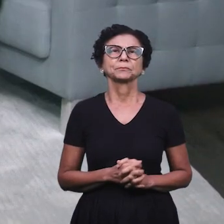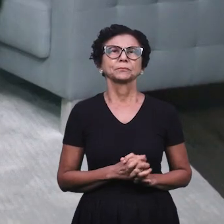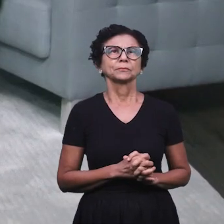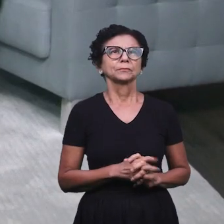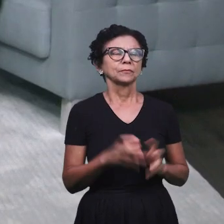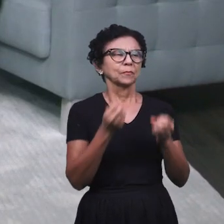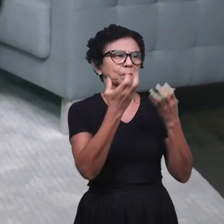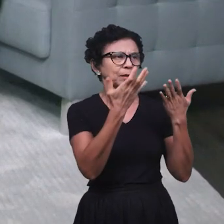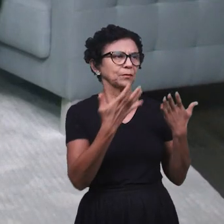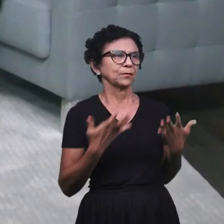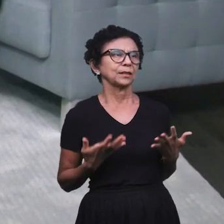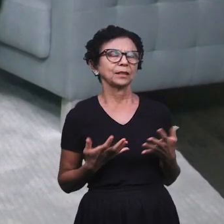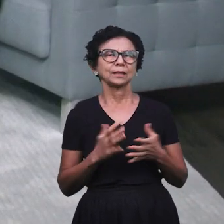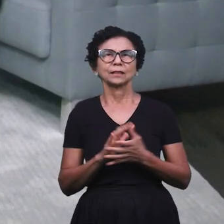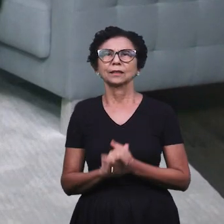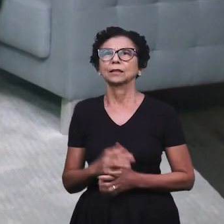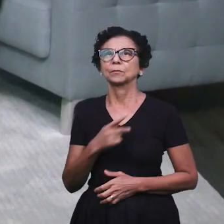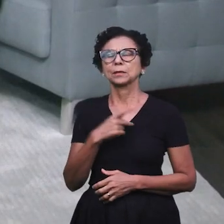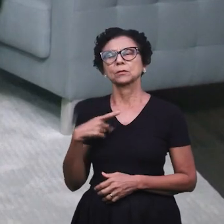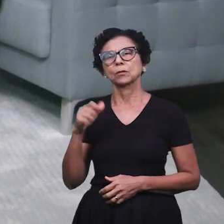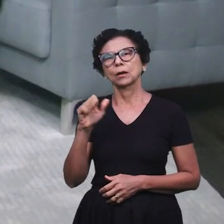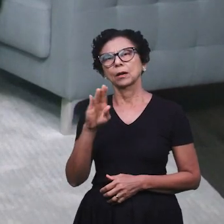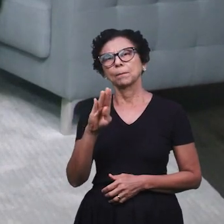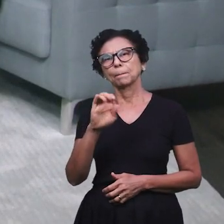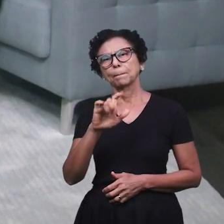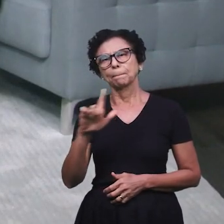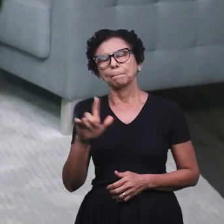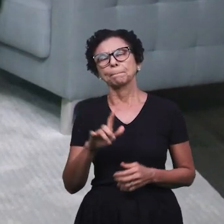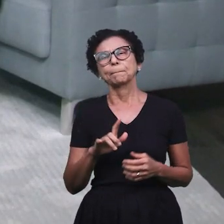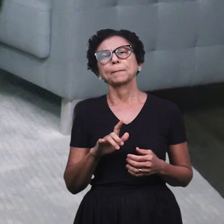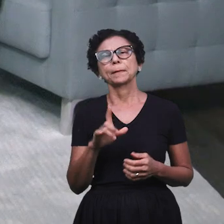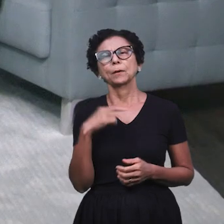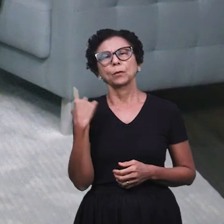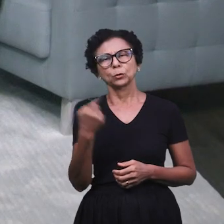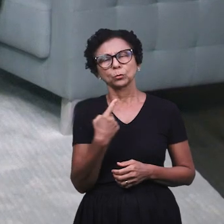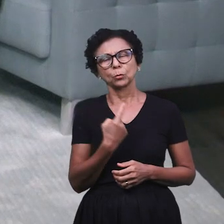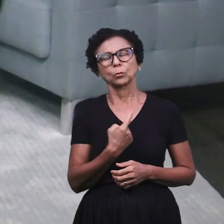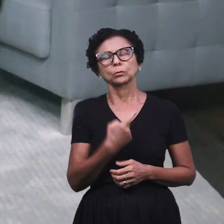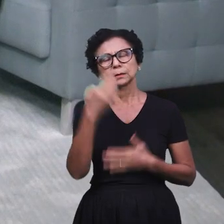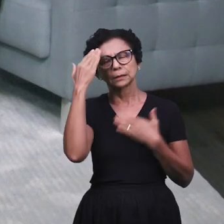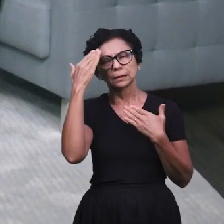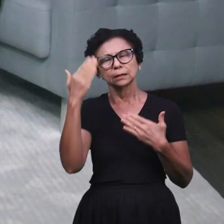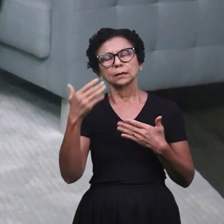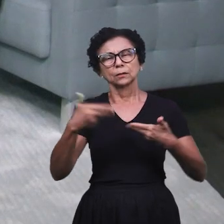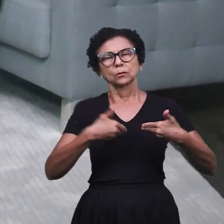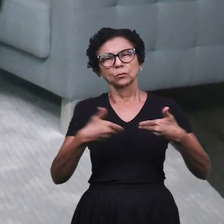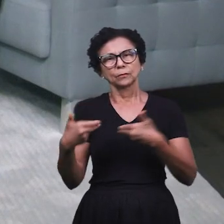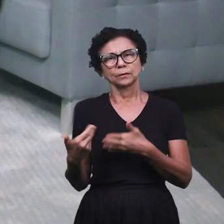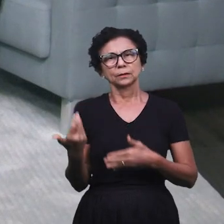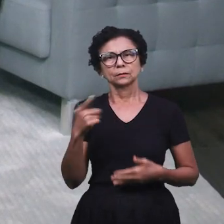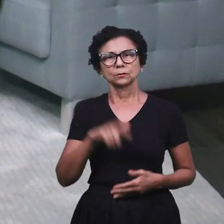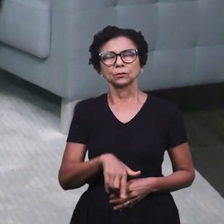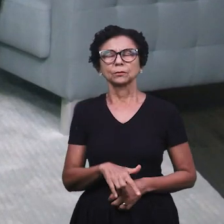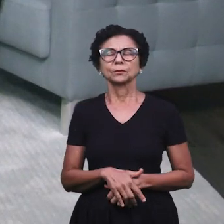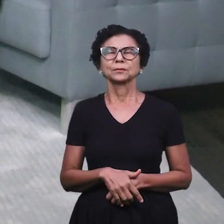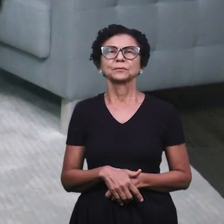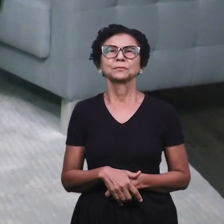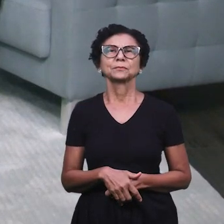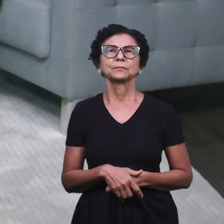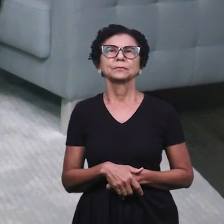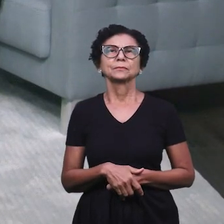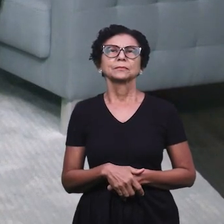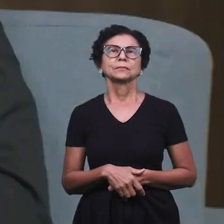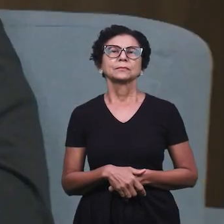Thalita. Obrigada, pastor Abel, obrigada a presença de todos e agradeço pelo convite mais uma vez. Glória a Deus.